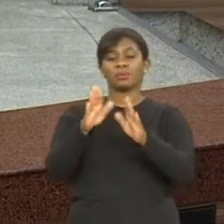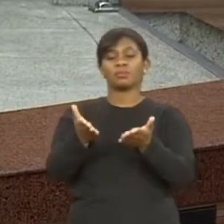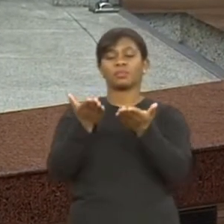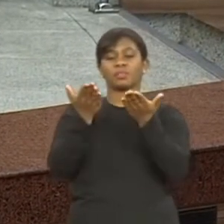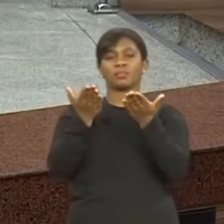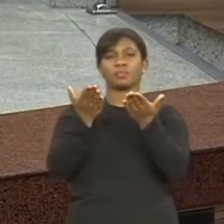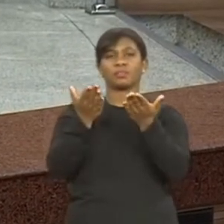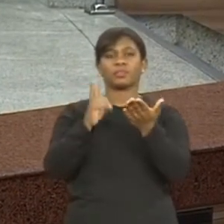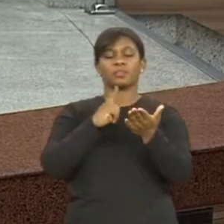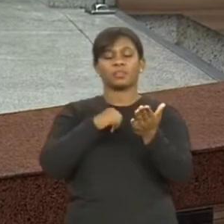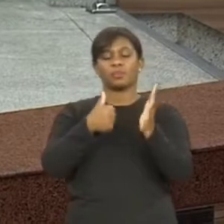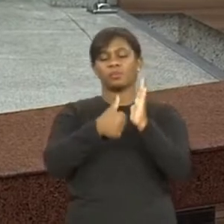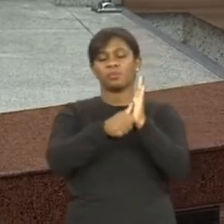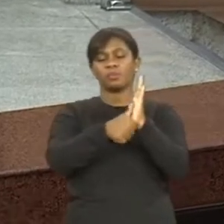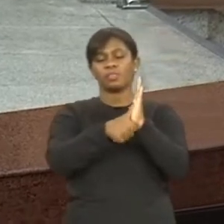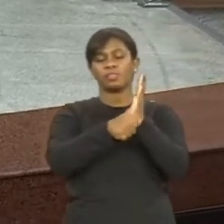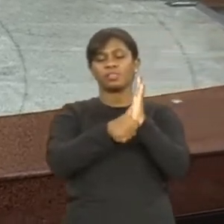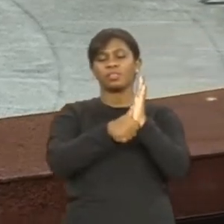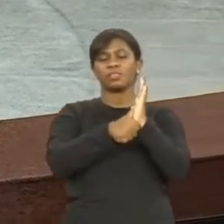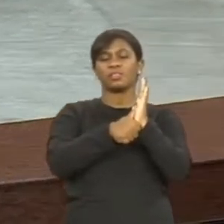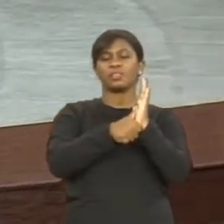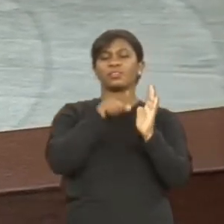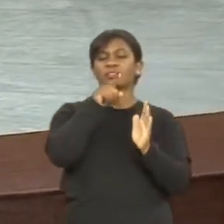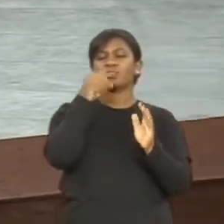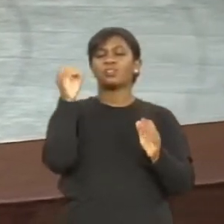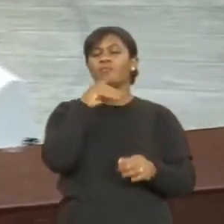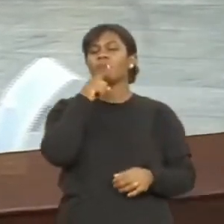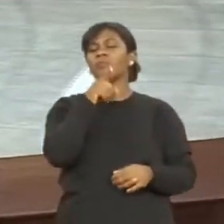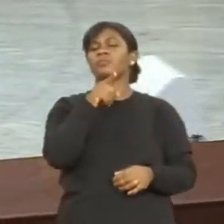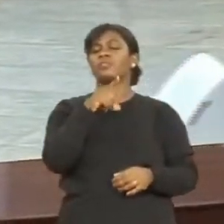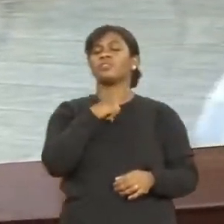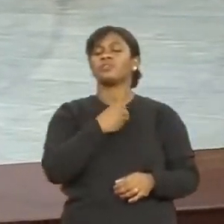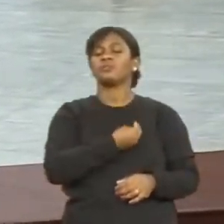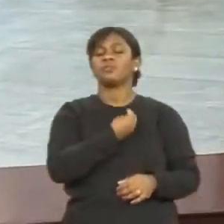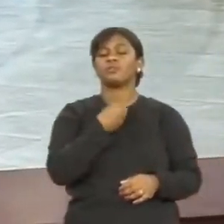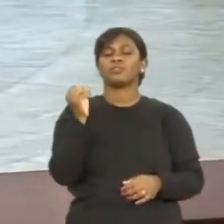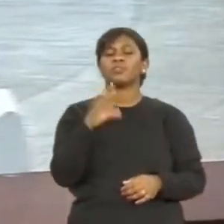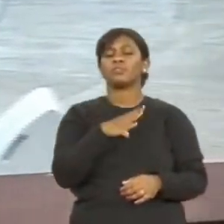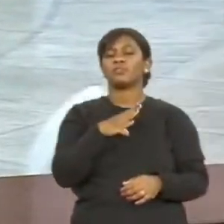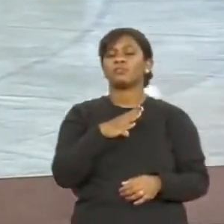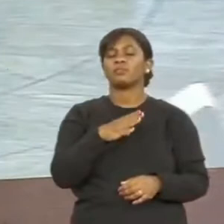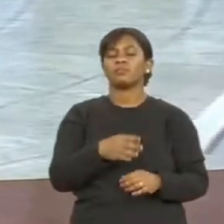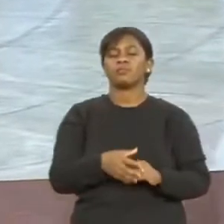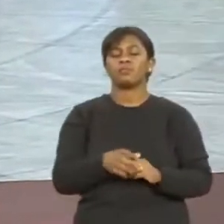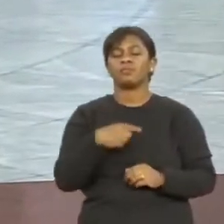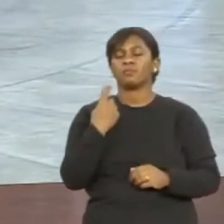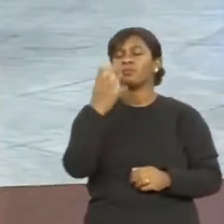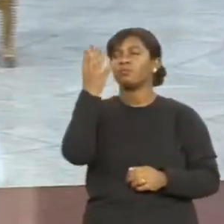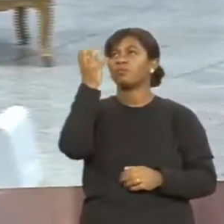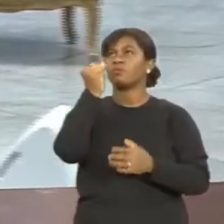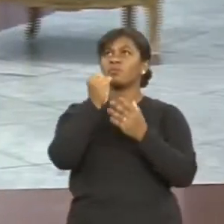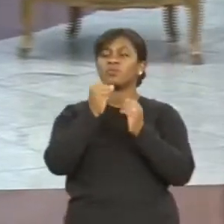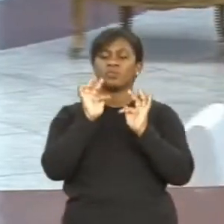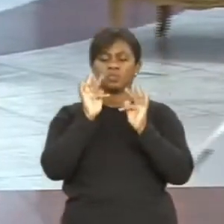Tem uma identidade nova para você ali, tem uma vida nova. Nós vamos buscar agora. No final